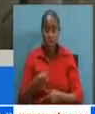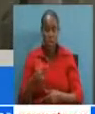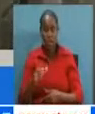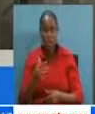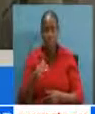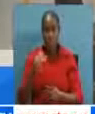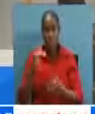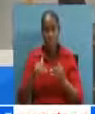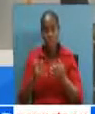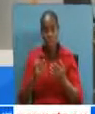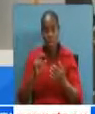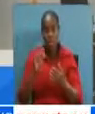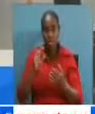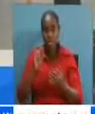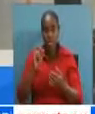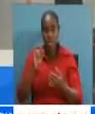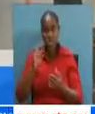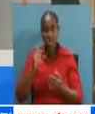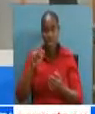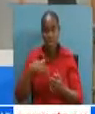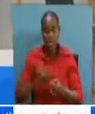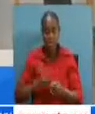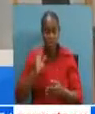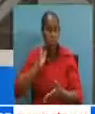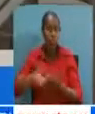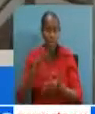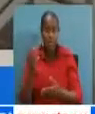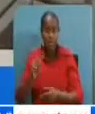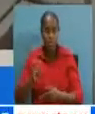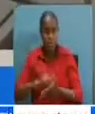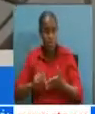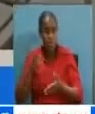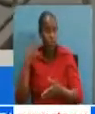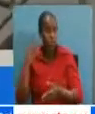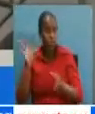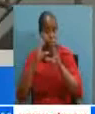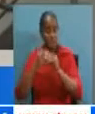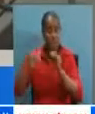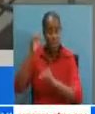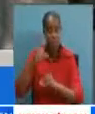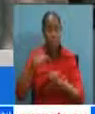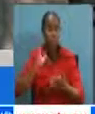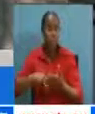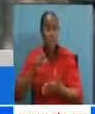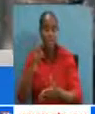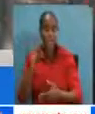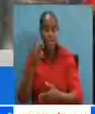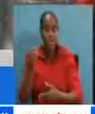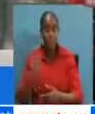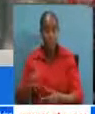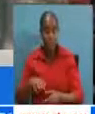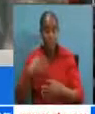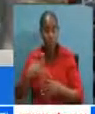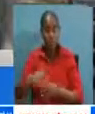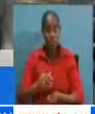tendência ascendente do último trimestre registando o valor mais alto dos últimos seis trimestres consecutivos os empresários